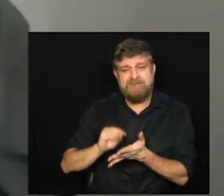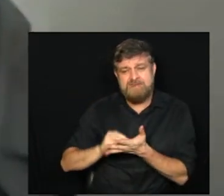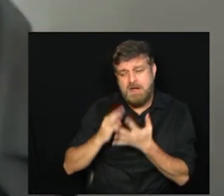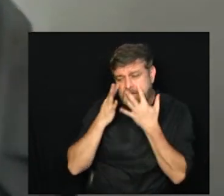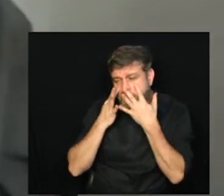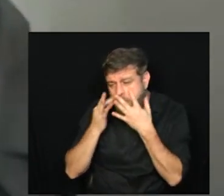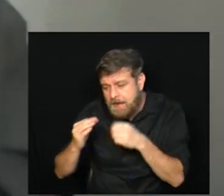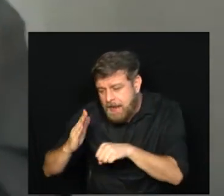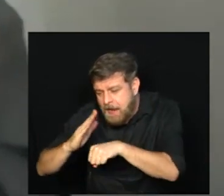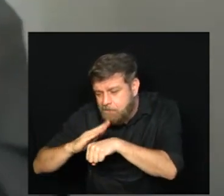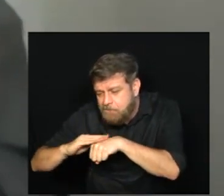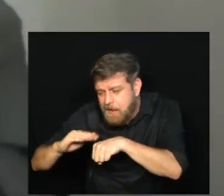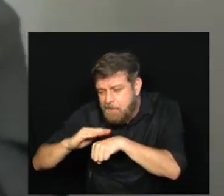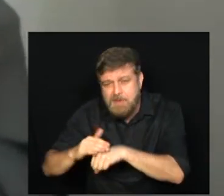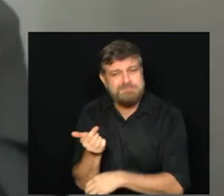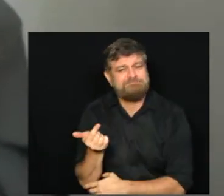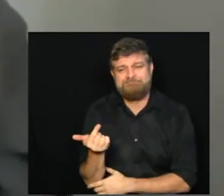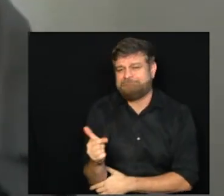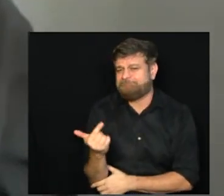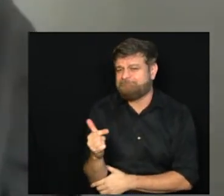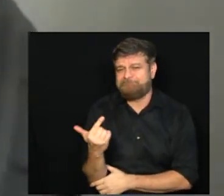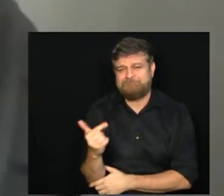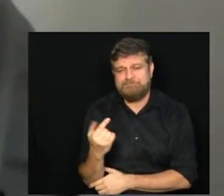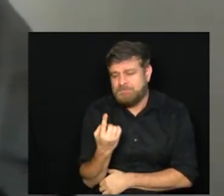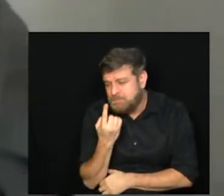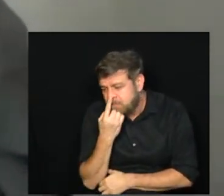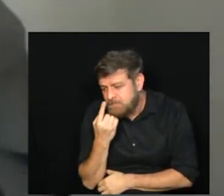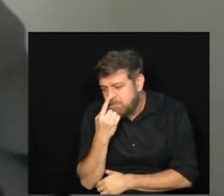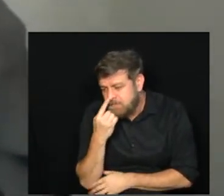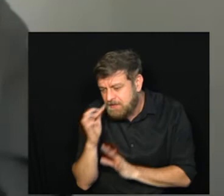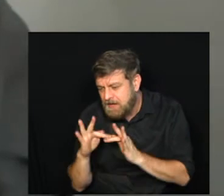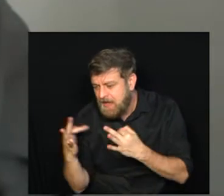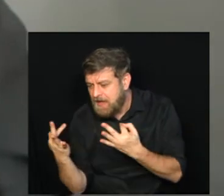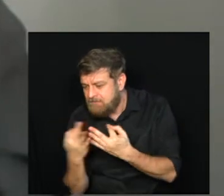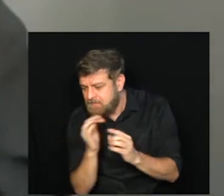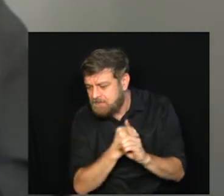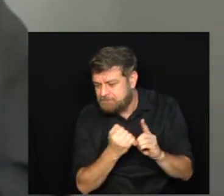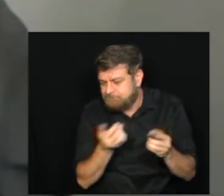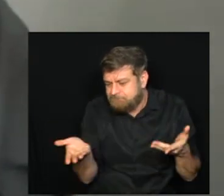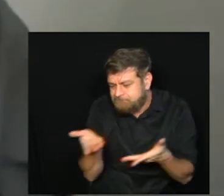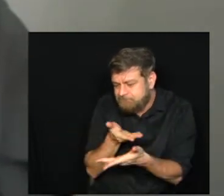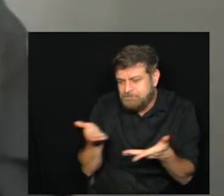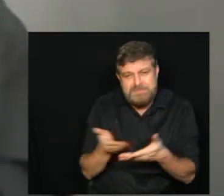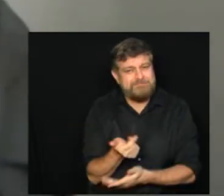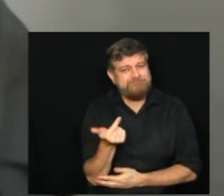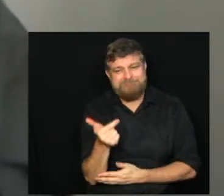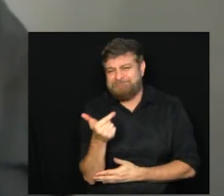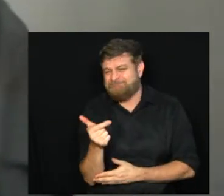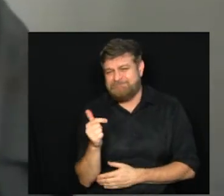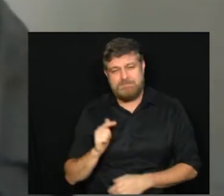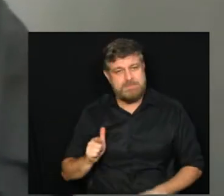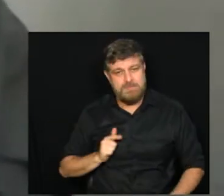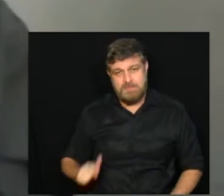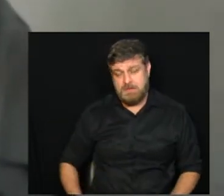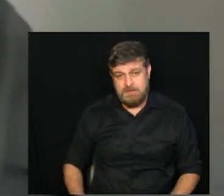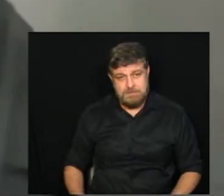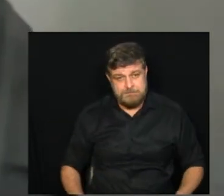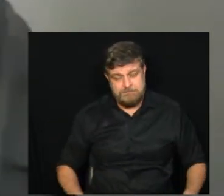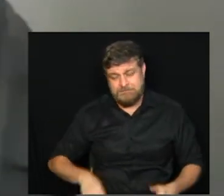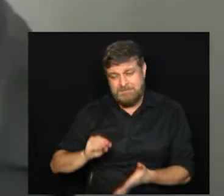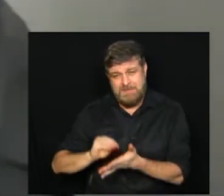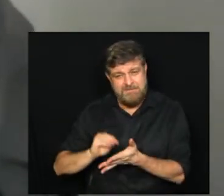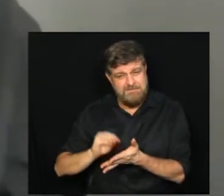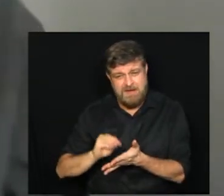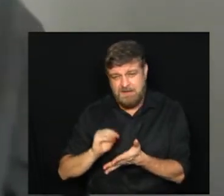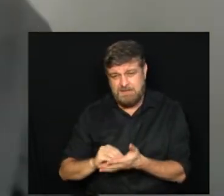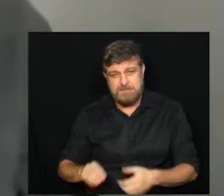mais cuidadoso da família com a sociedade, mais próximo, a comunidade no entorno, cuidando